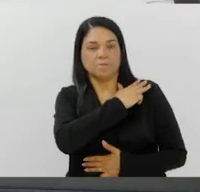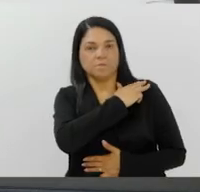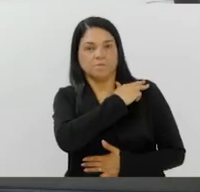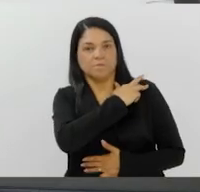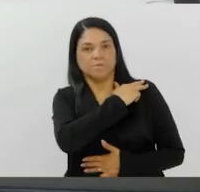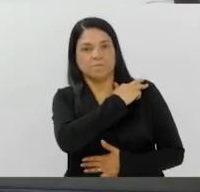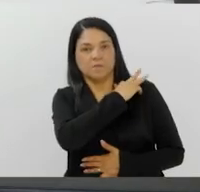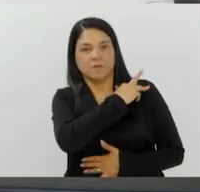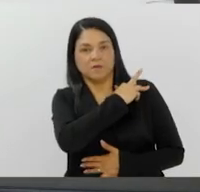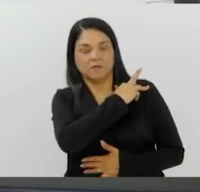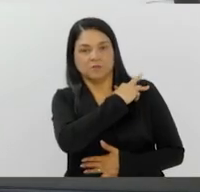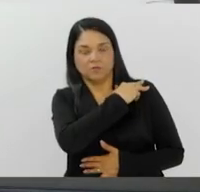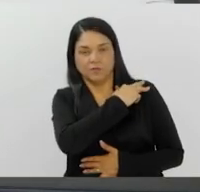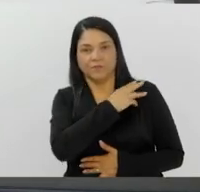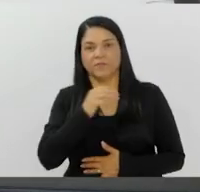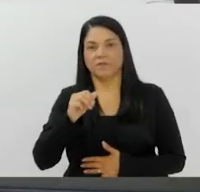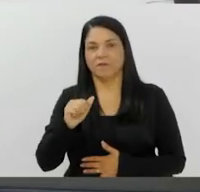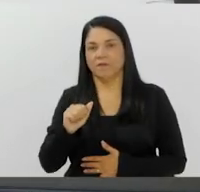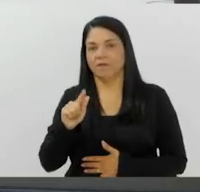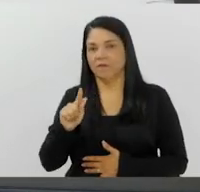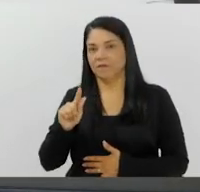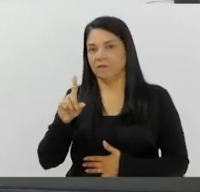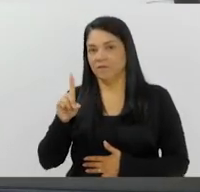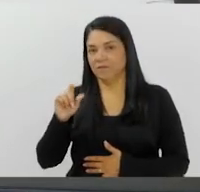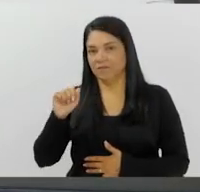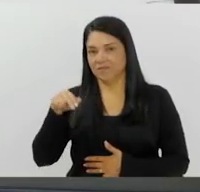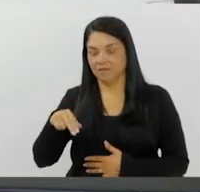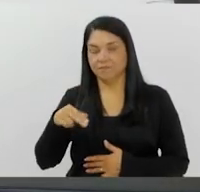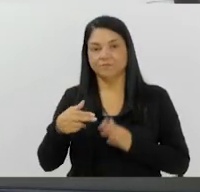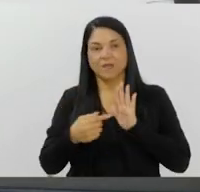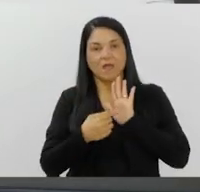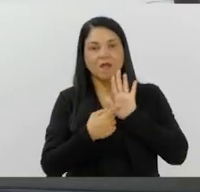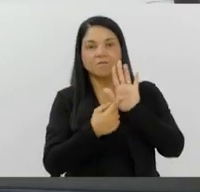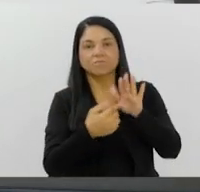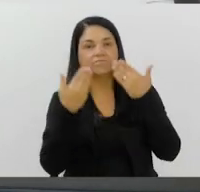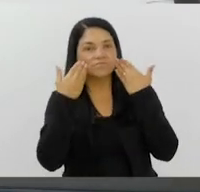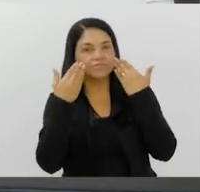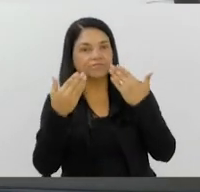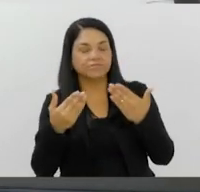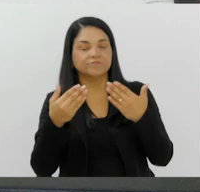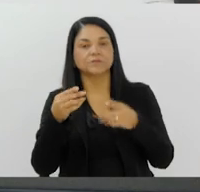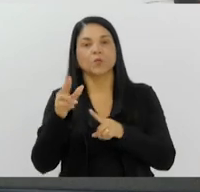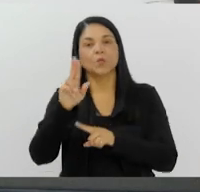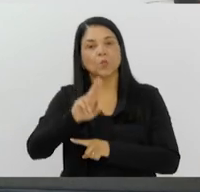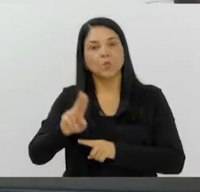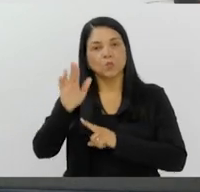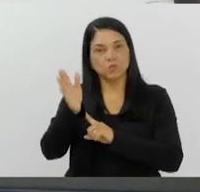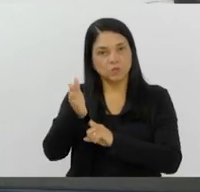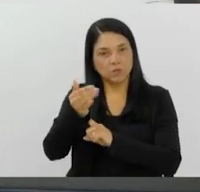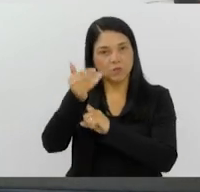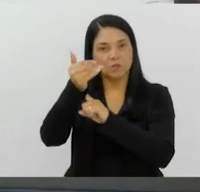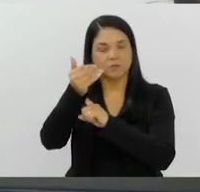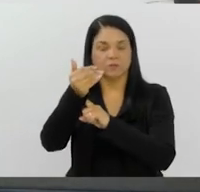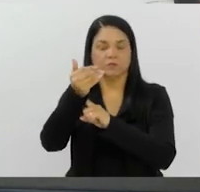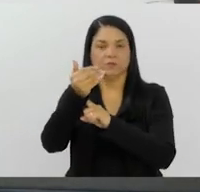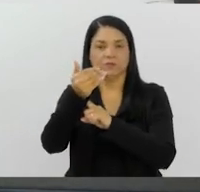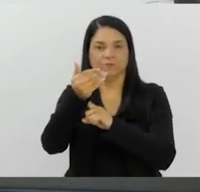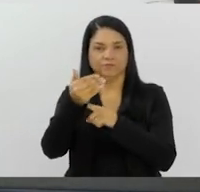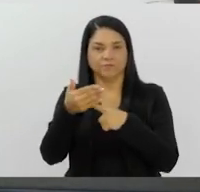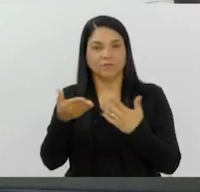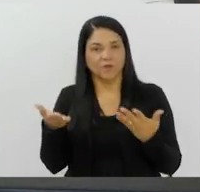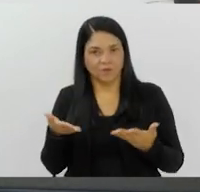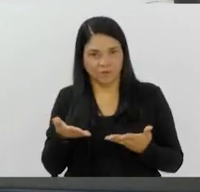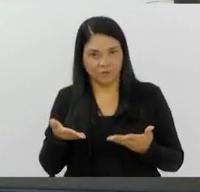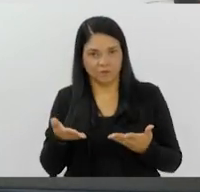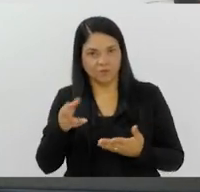fazer uma apresentação técnica né dessas ferramentas e o que vem sendo realizado hoje e espero e também já